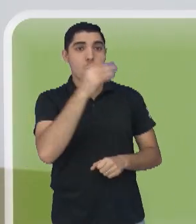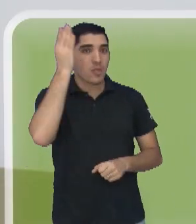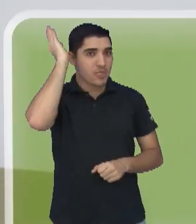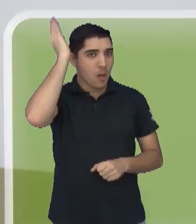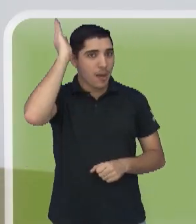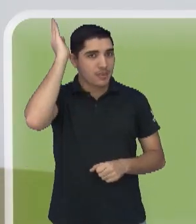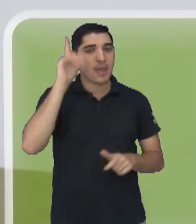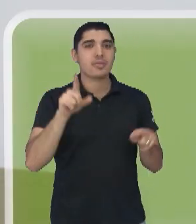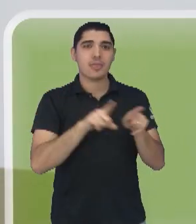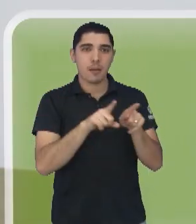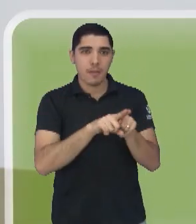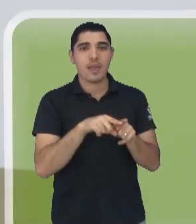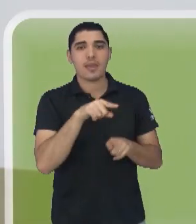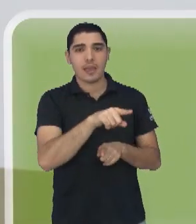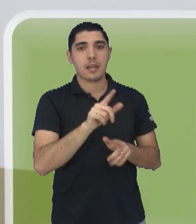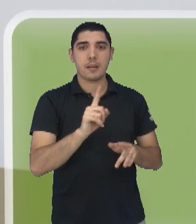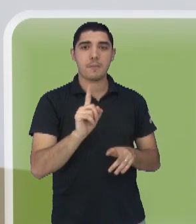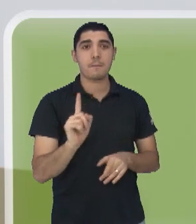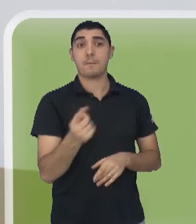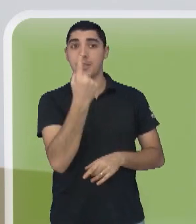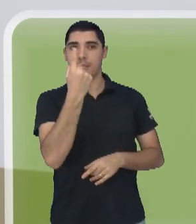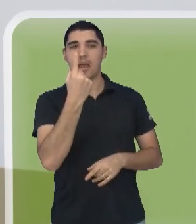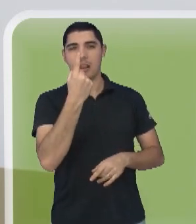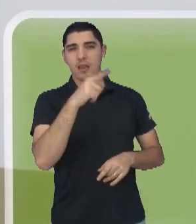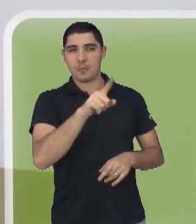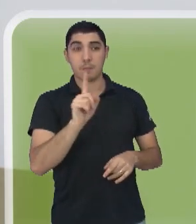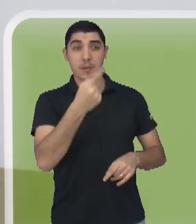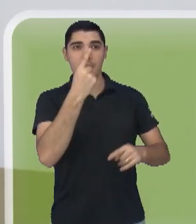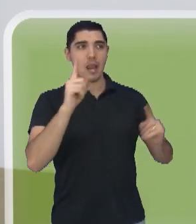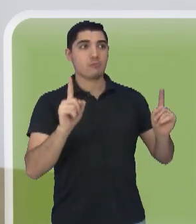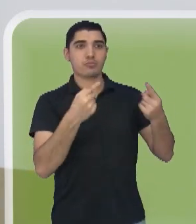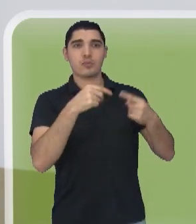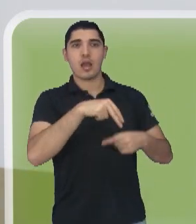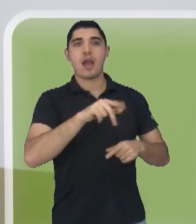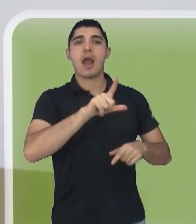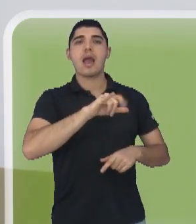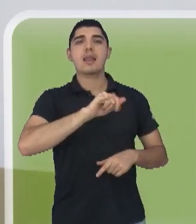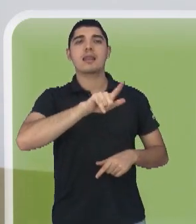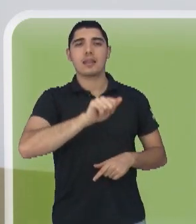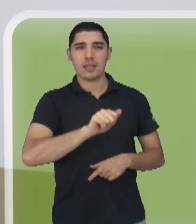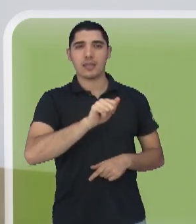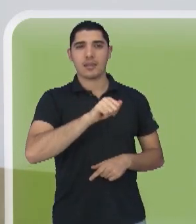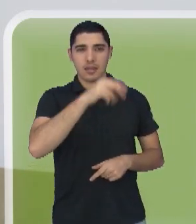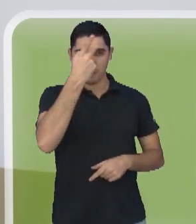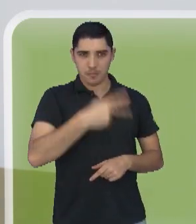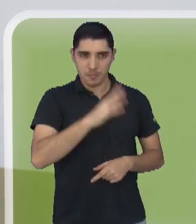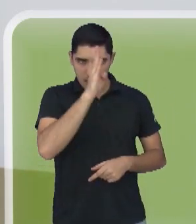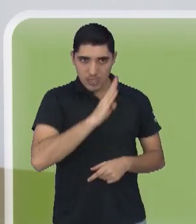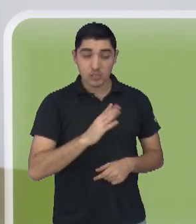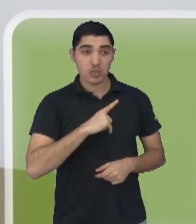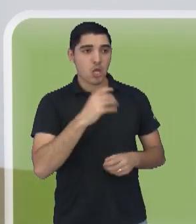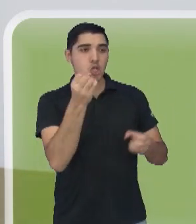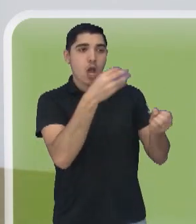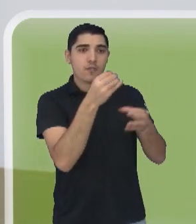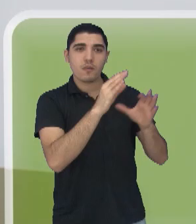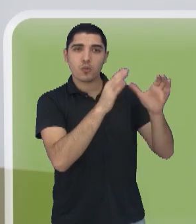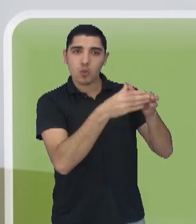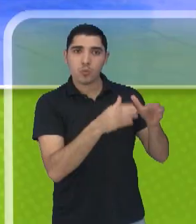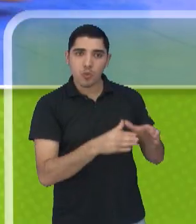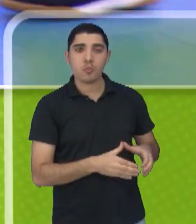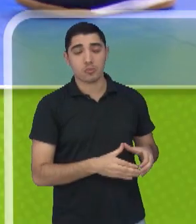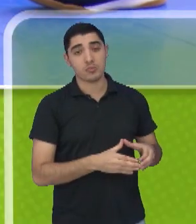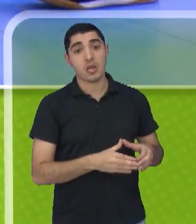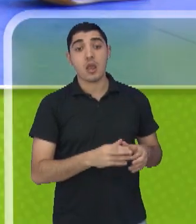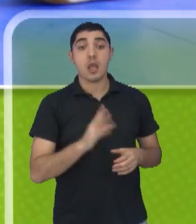essa, jogou pela primeira vez a Liga Nacional, por uma parceria também, então surgindo novos times. É legal que